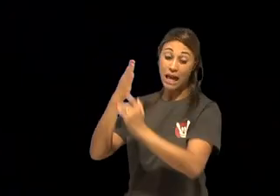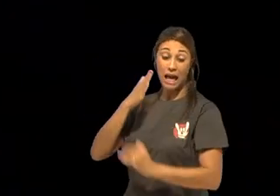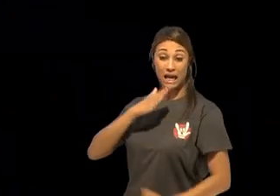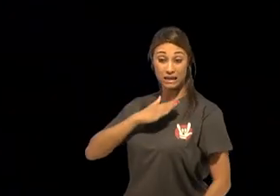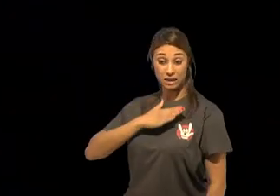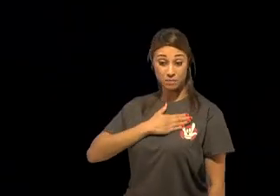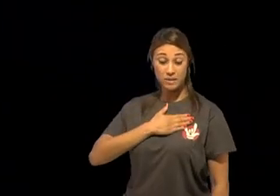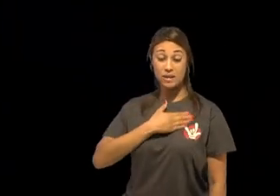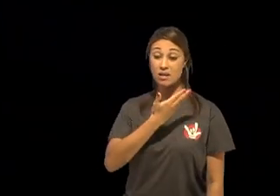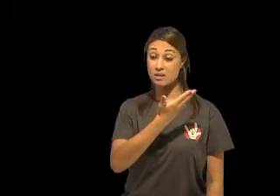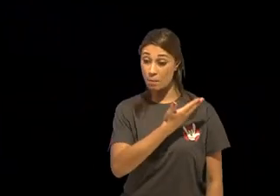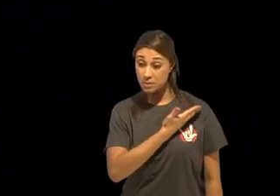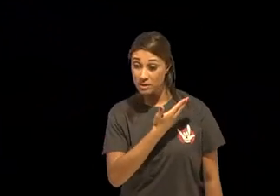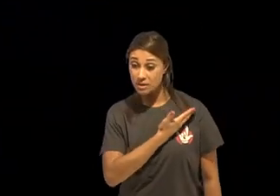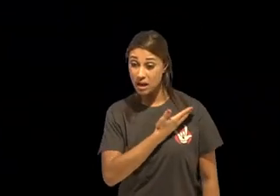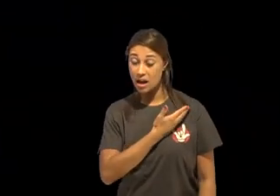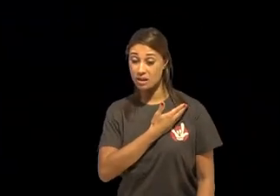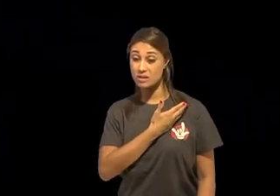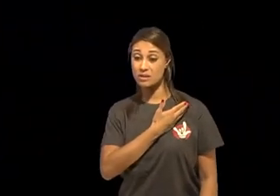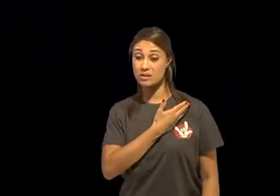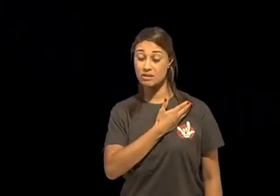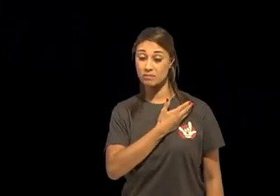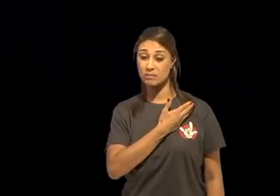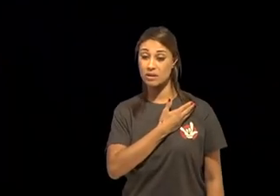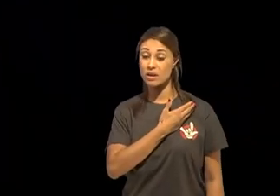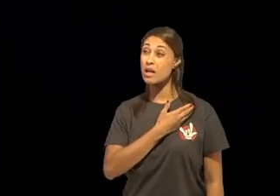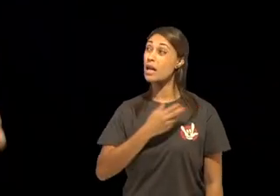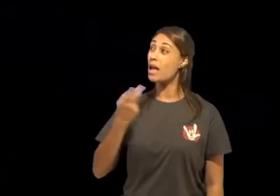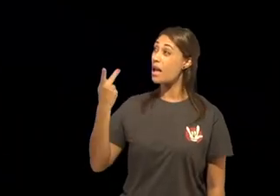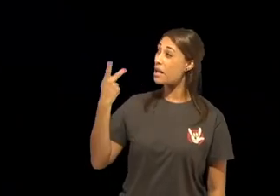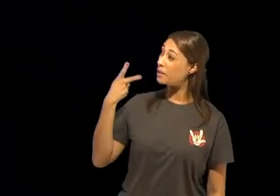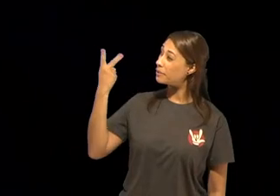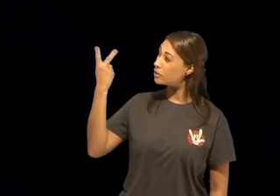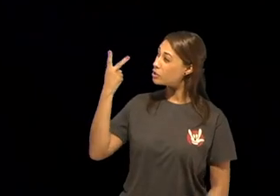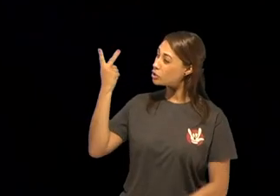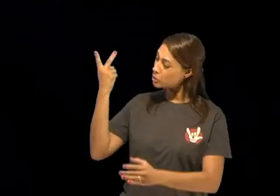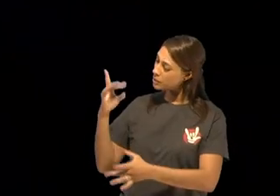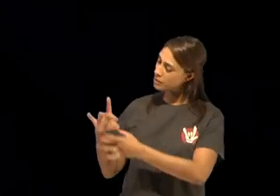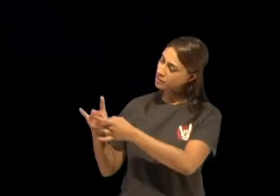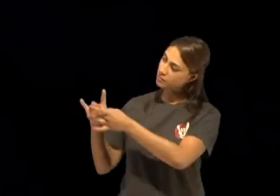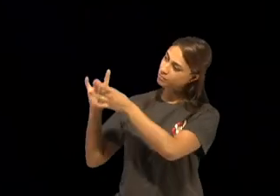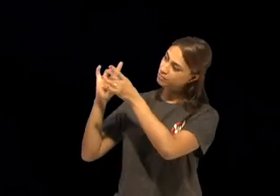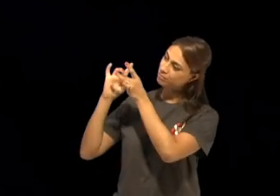estão vinculadas na aliança que o Senhor tem conosco, que o Pai tem conosco,